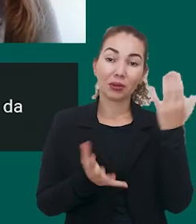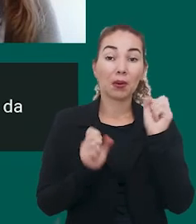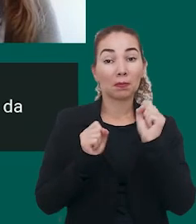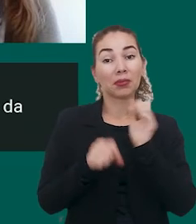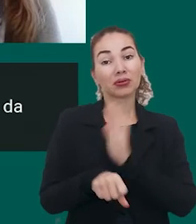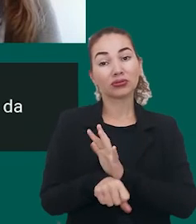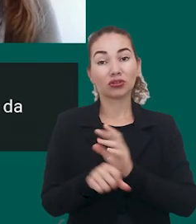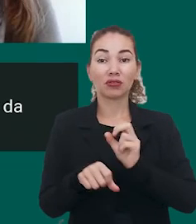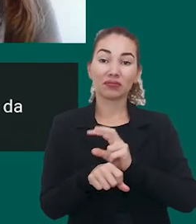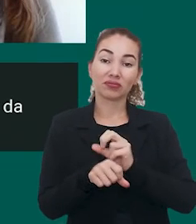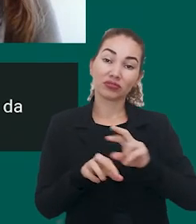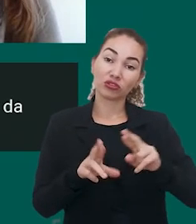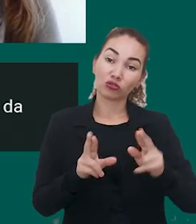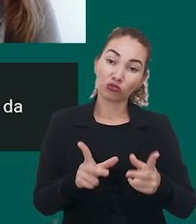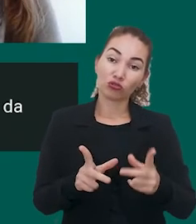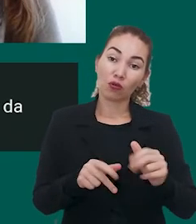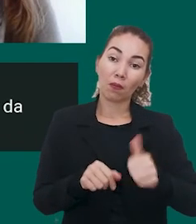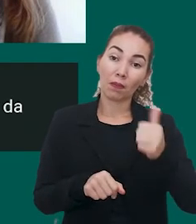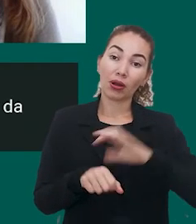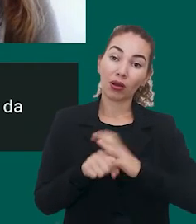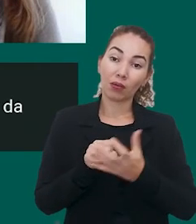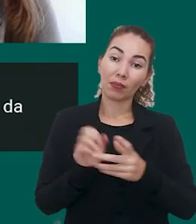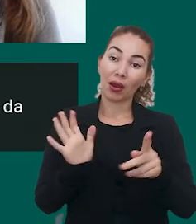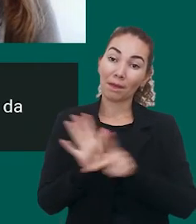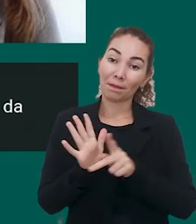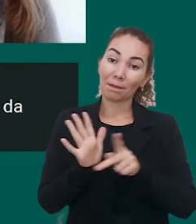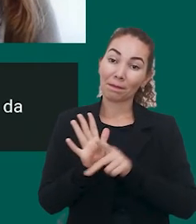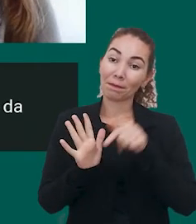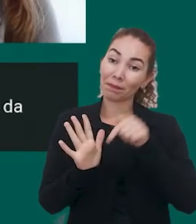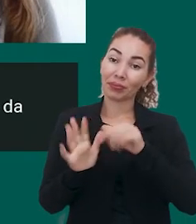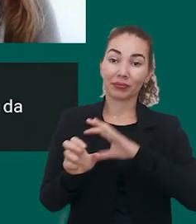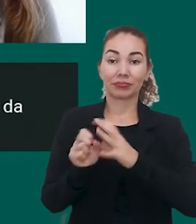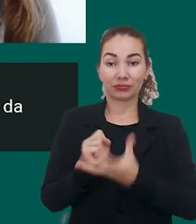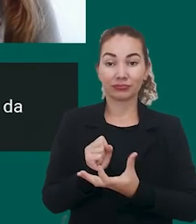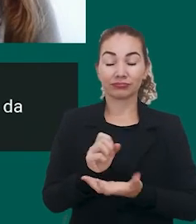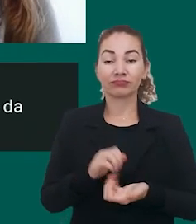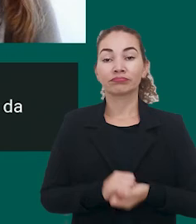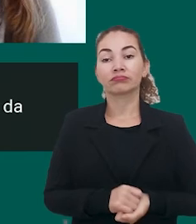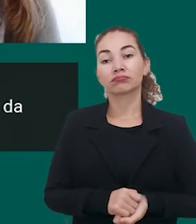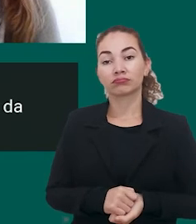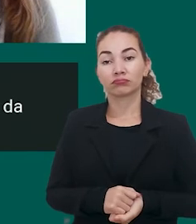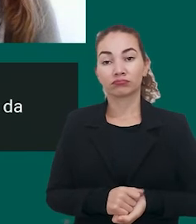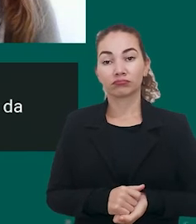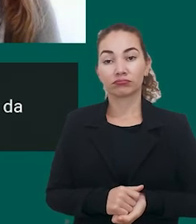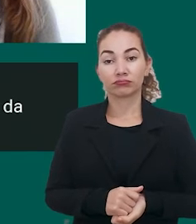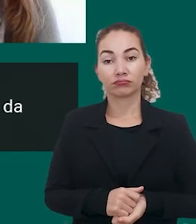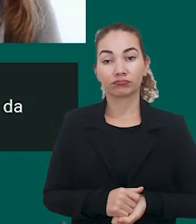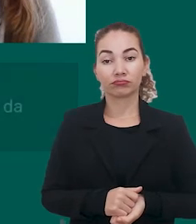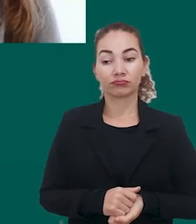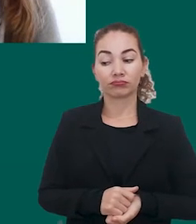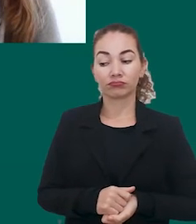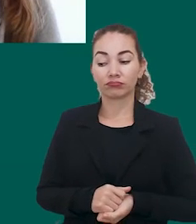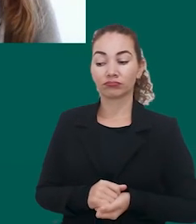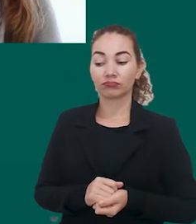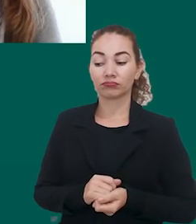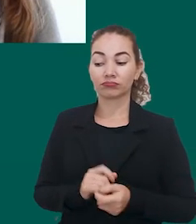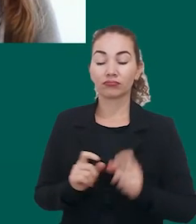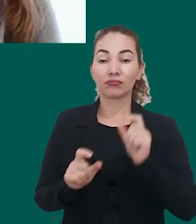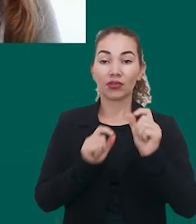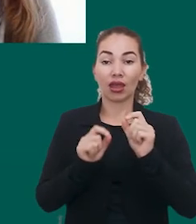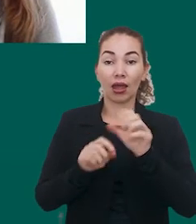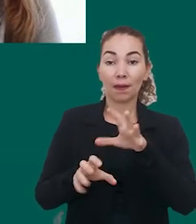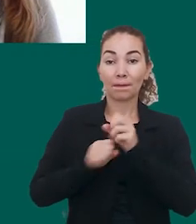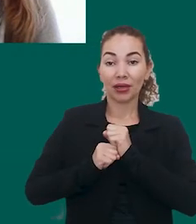São vírus diferentes, e o melhor para a Covid é uma vacina que tenha sido desenhada para a própria Covid. Pergunta, quem já teve Covid deve se